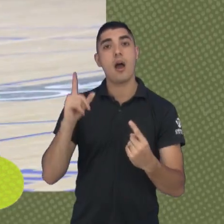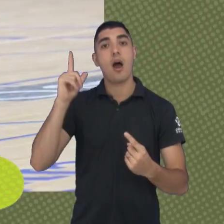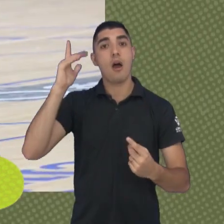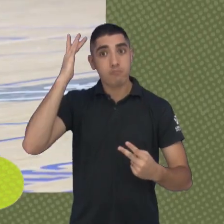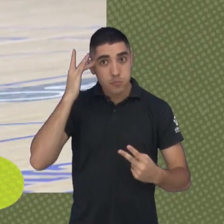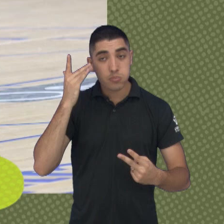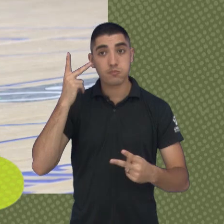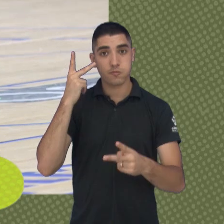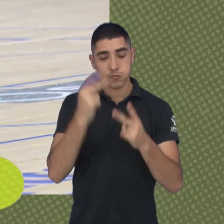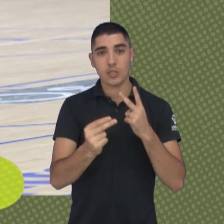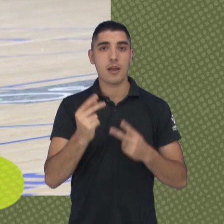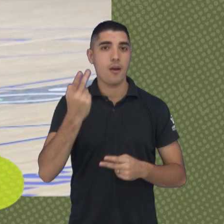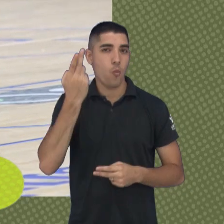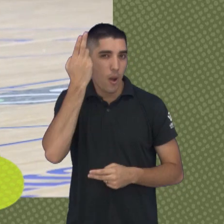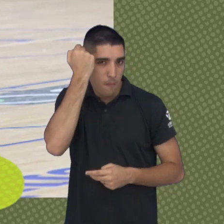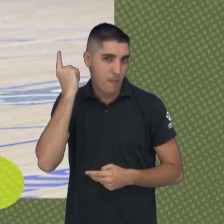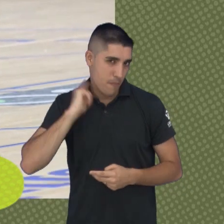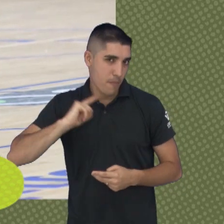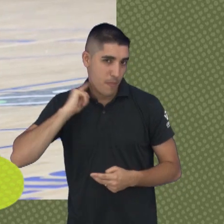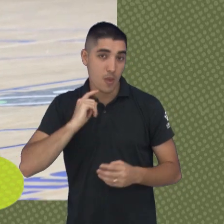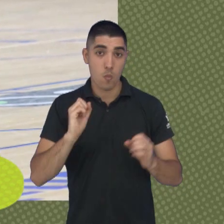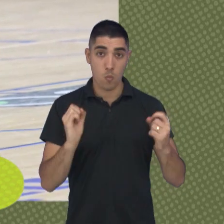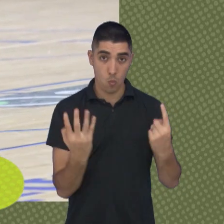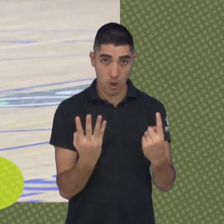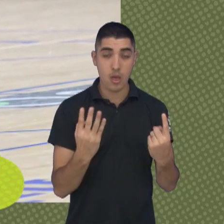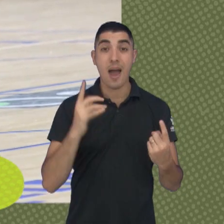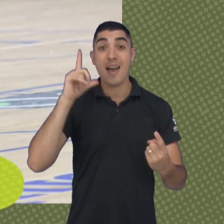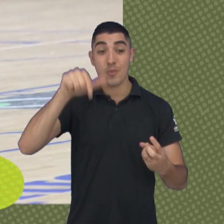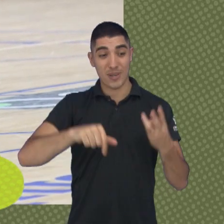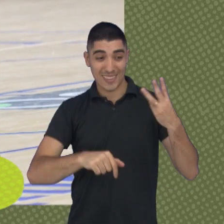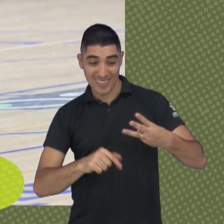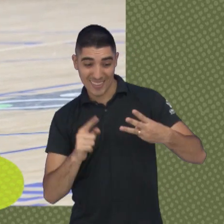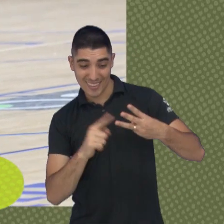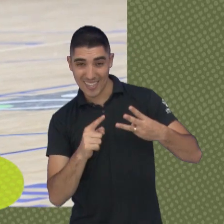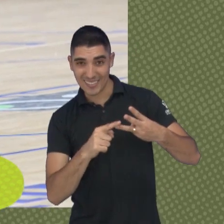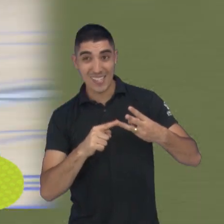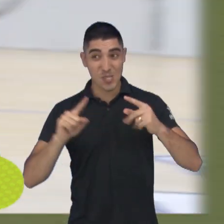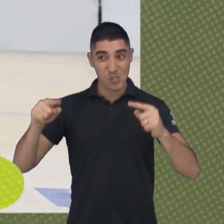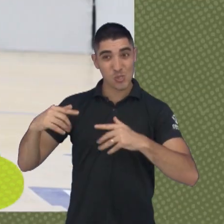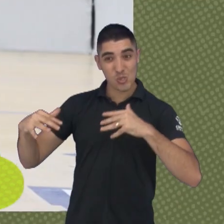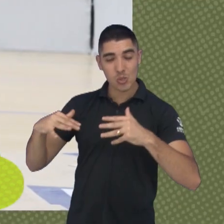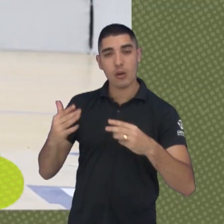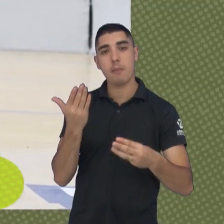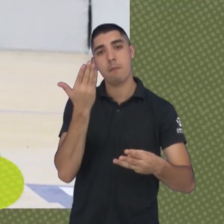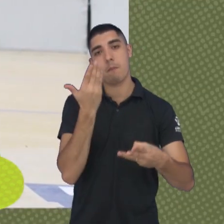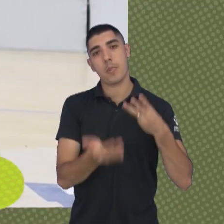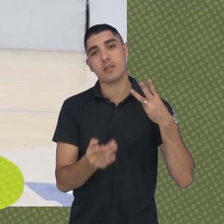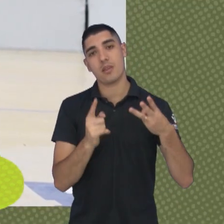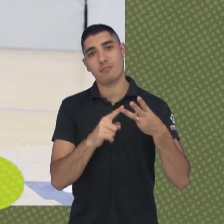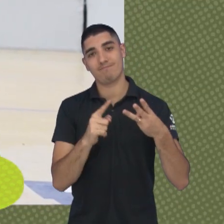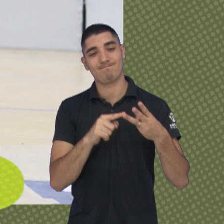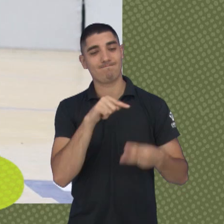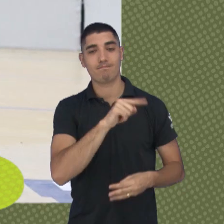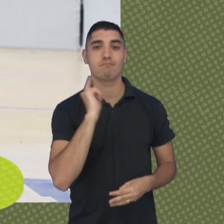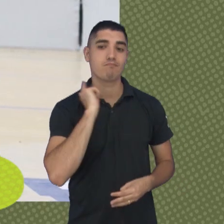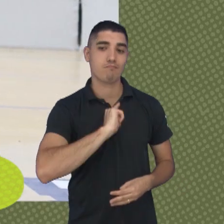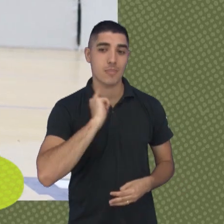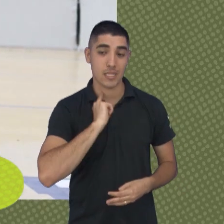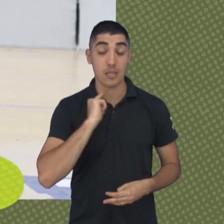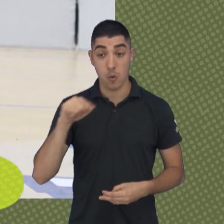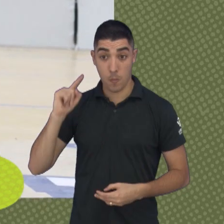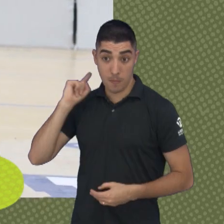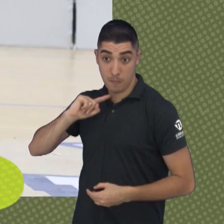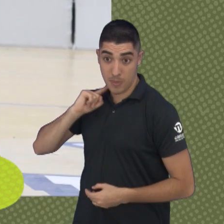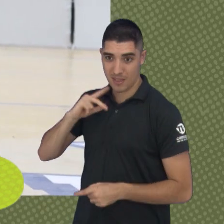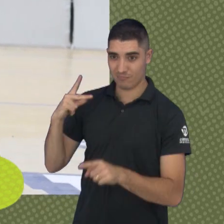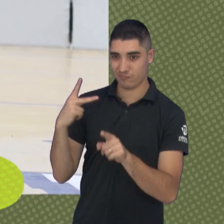América Mineiro por 4-1, só que na terceira e decisiva partida dessa fase de classificação, acabou perdendo para os donos da casa, o Minas, por